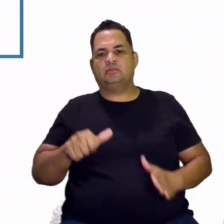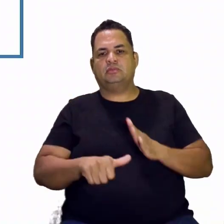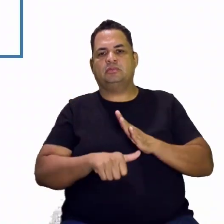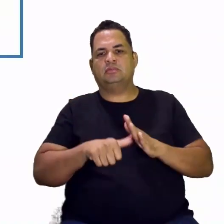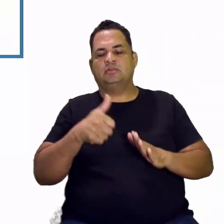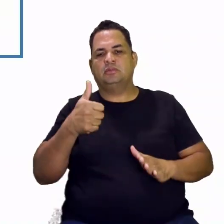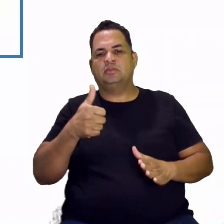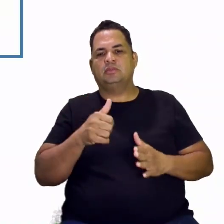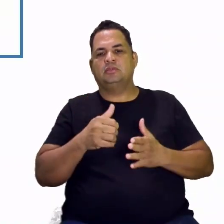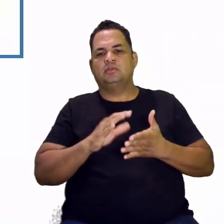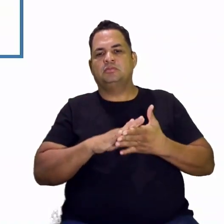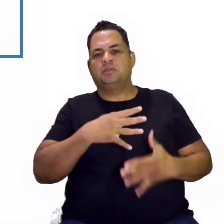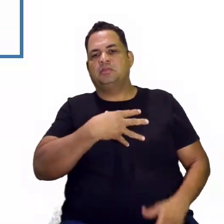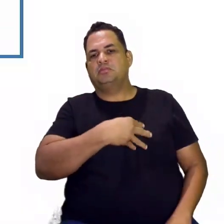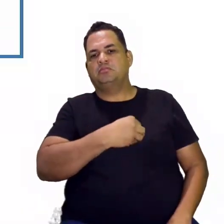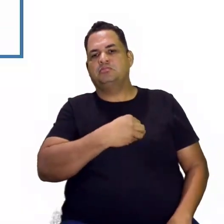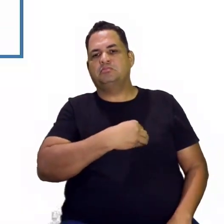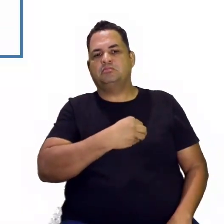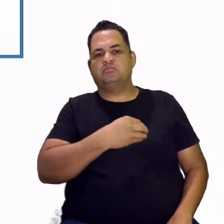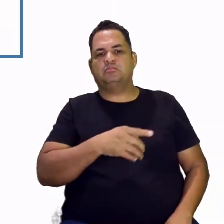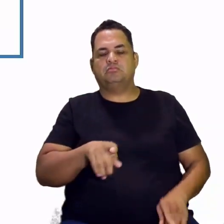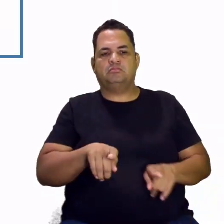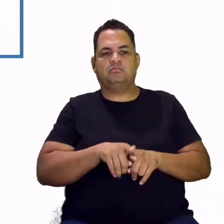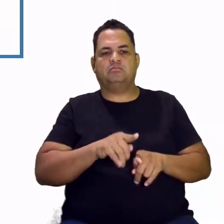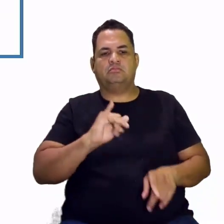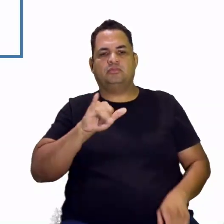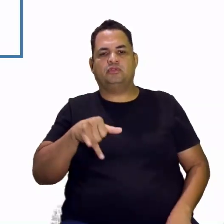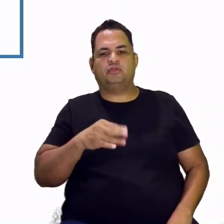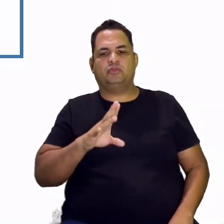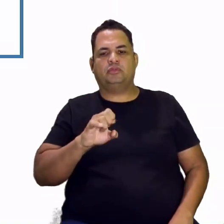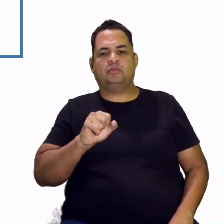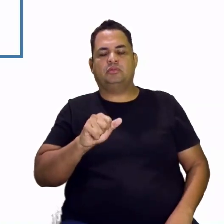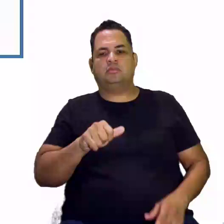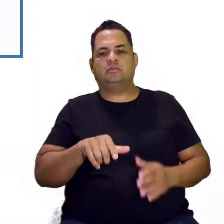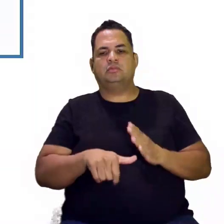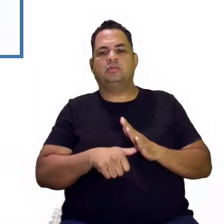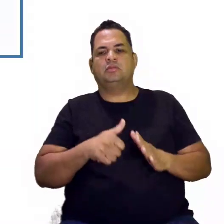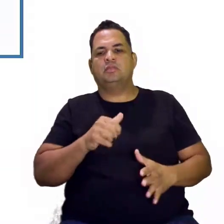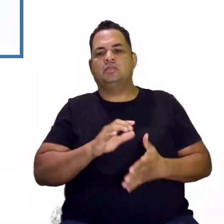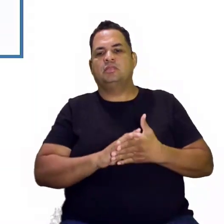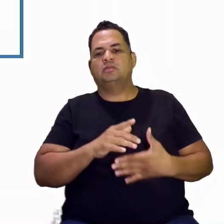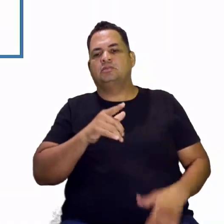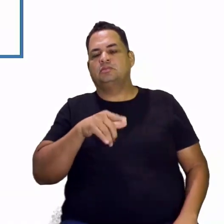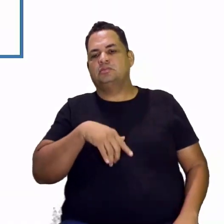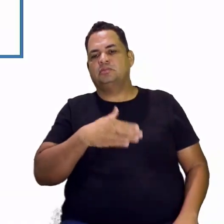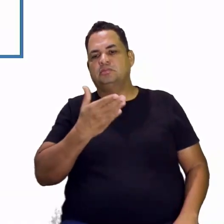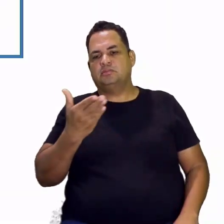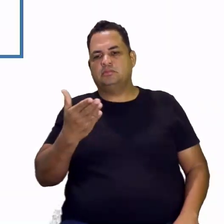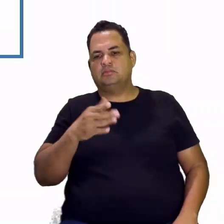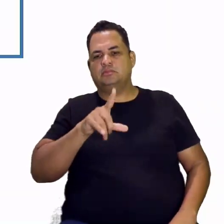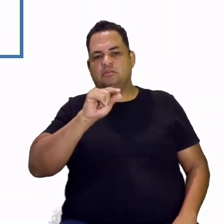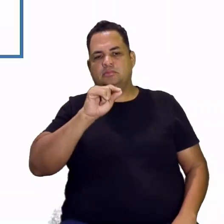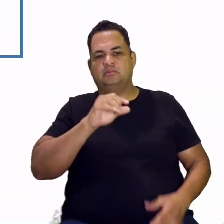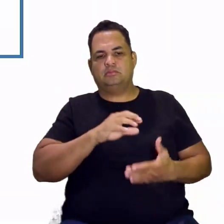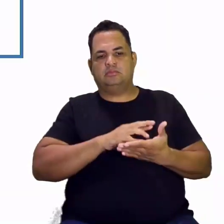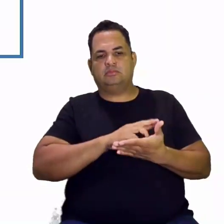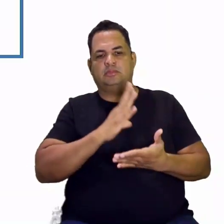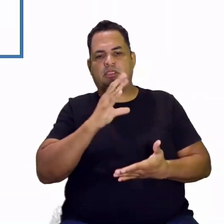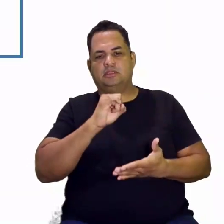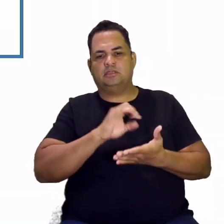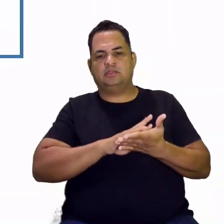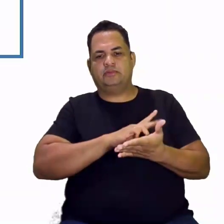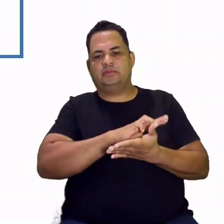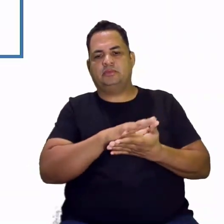os primeiros mamíferos, e aí o Jurássico com as primeiras aves, no período Cretáceo, a diversidade de